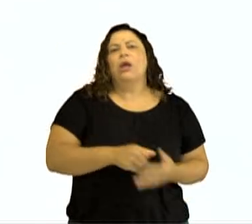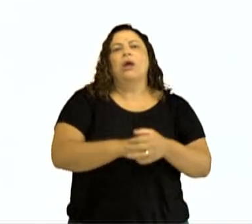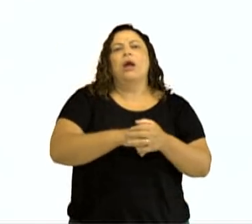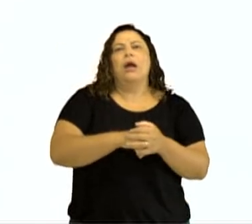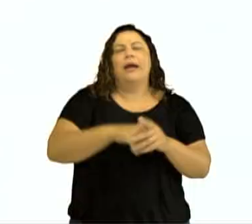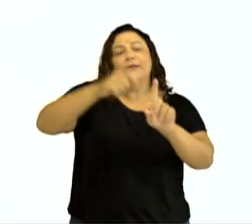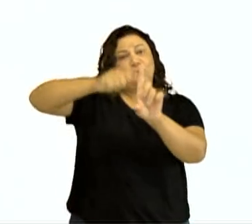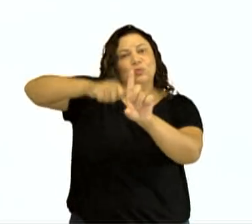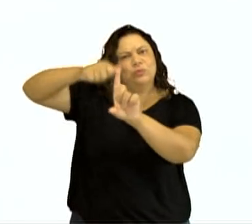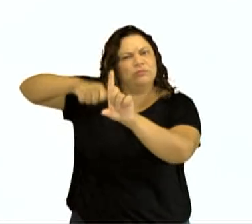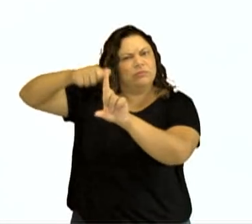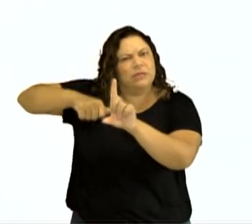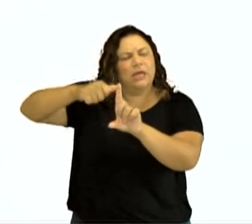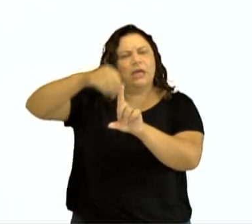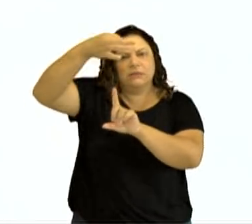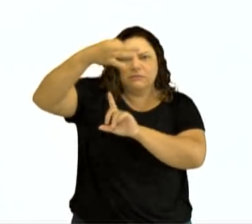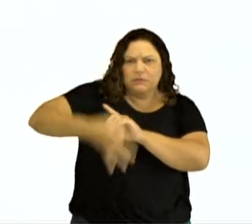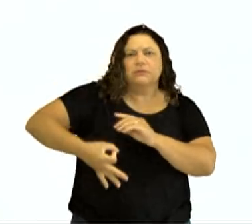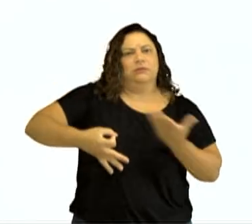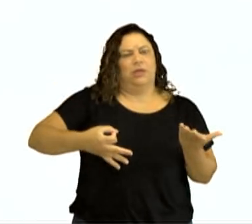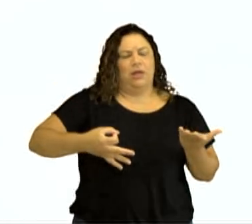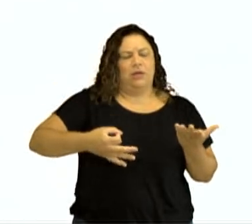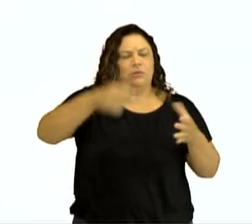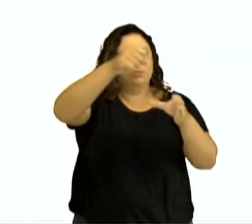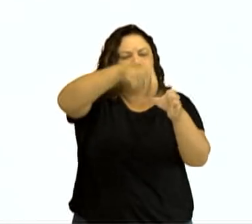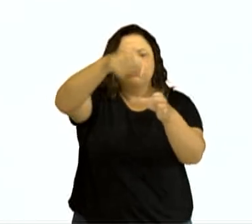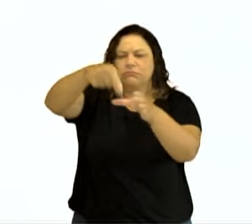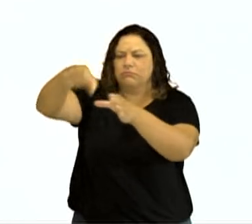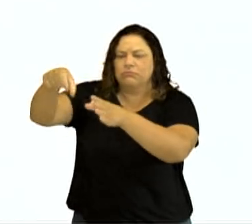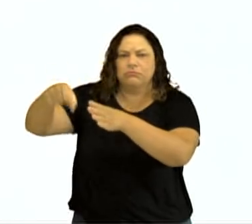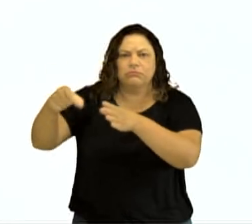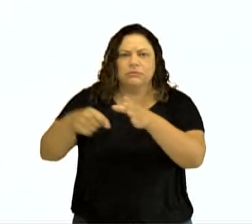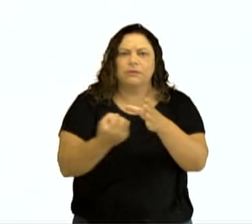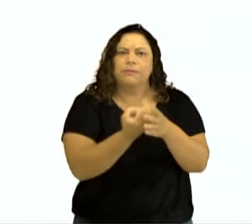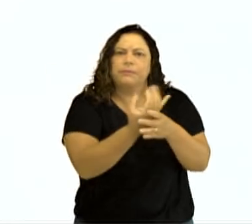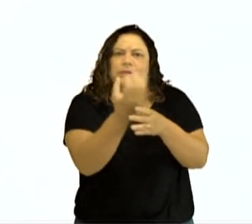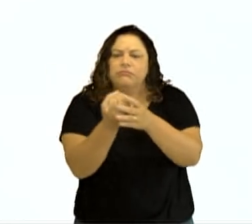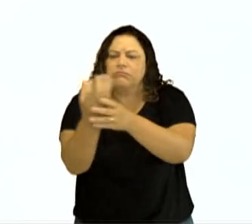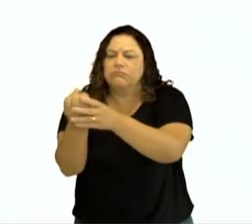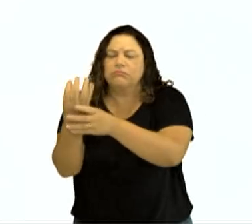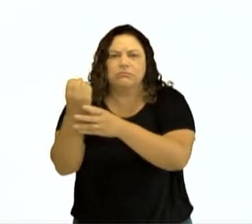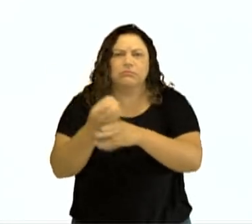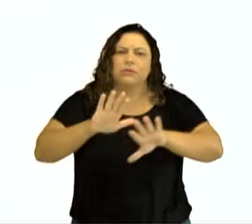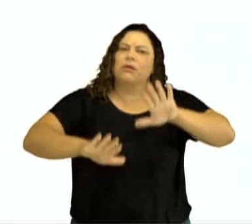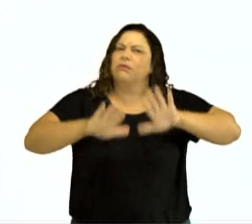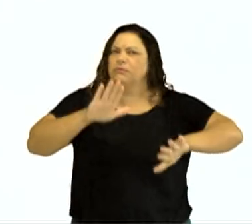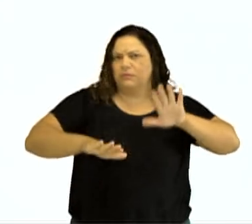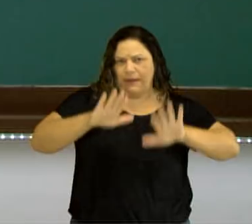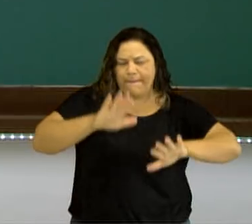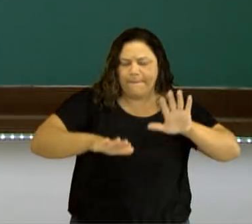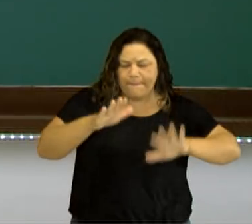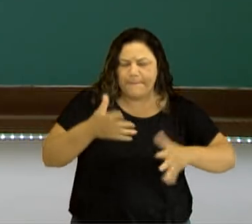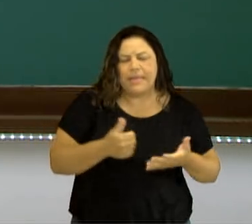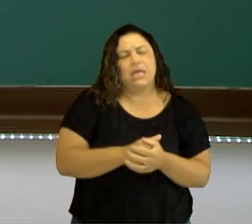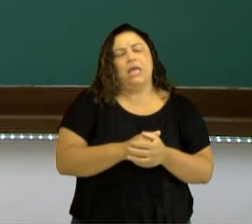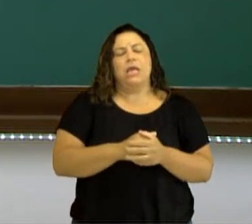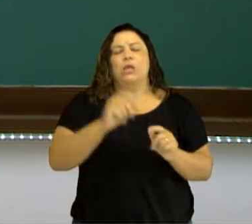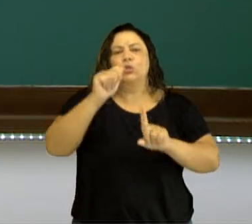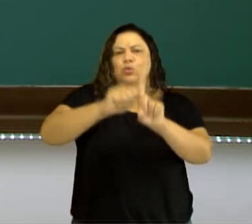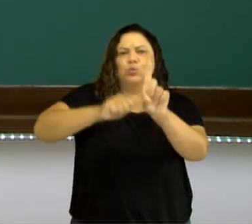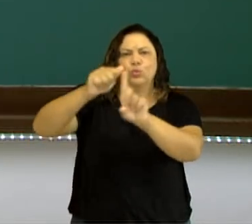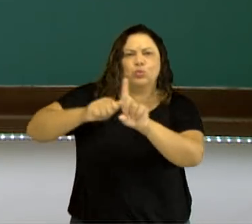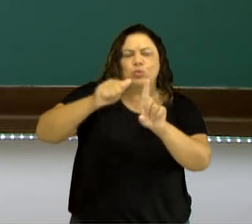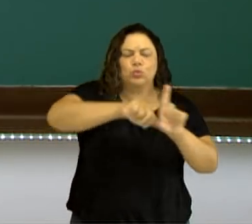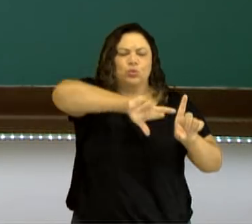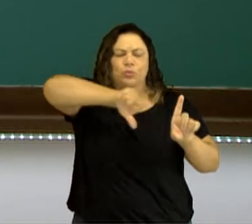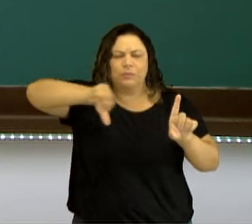lugar do mundo. A data correta de colheita e plantio depende da região e da estação do ano. Se está muito quente, se está chovendo